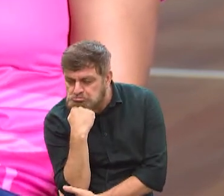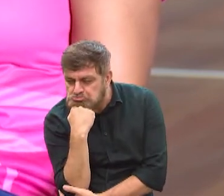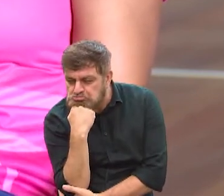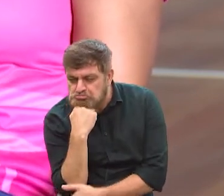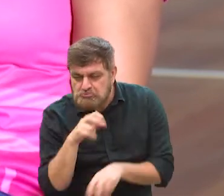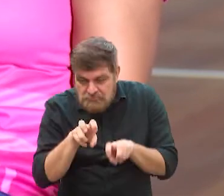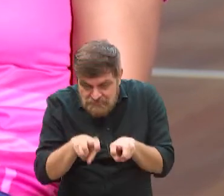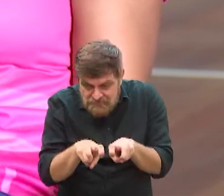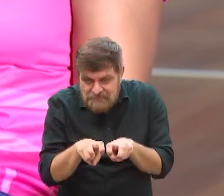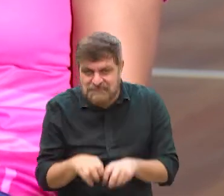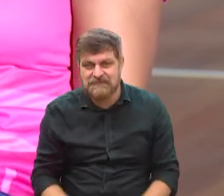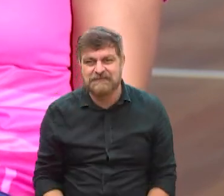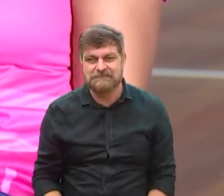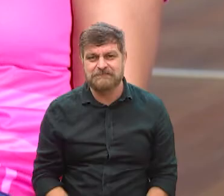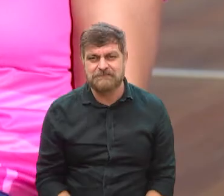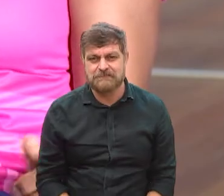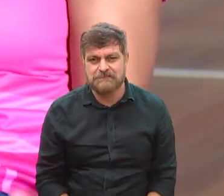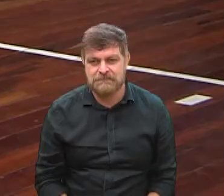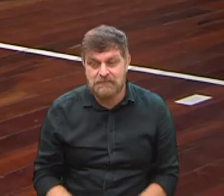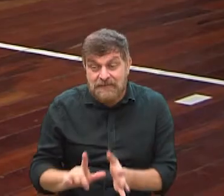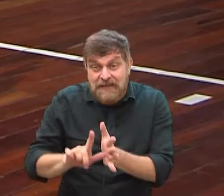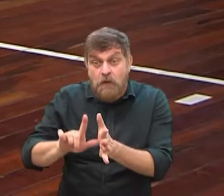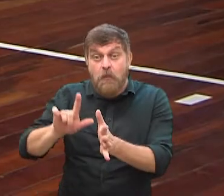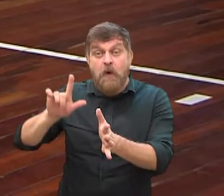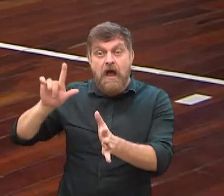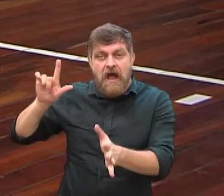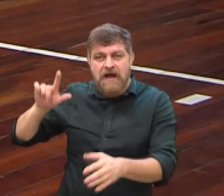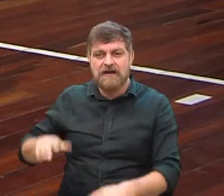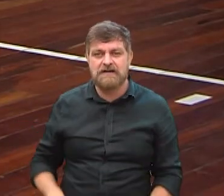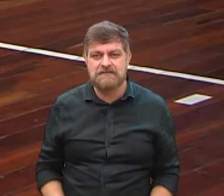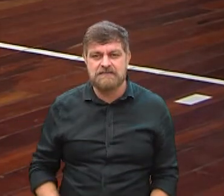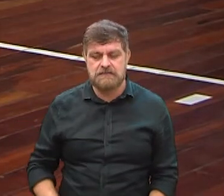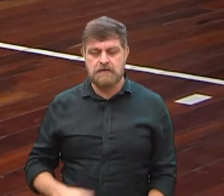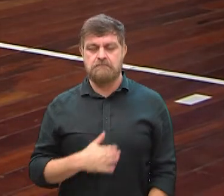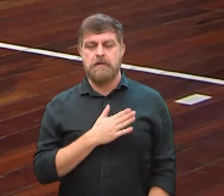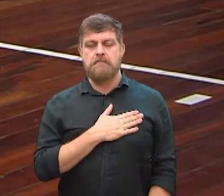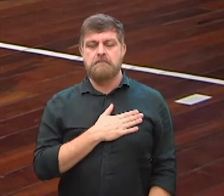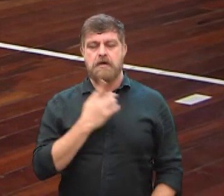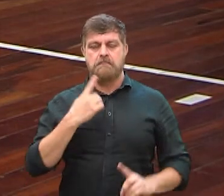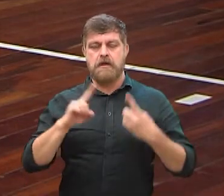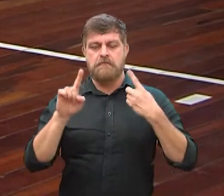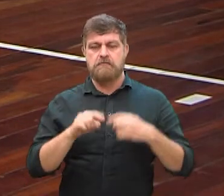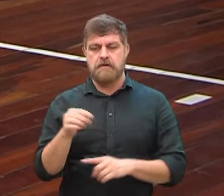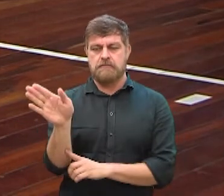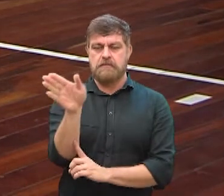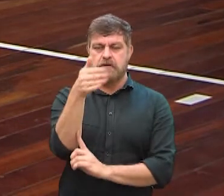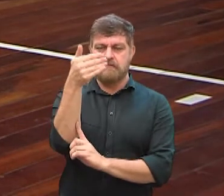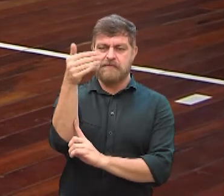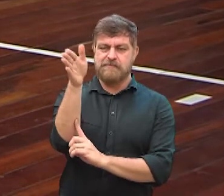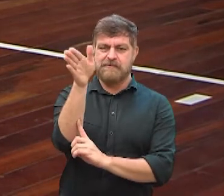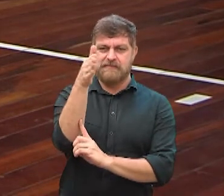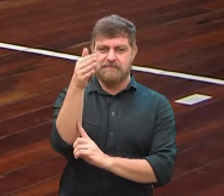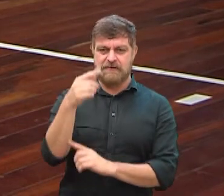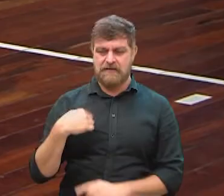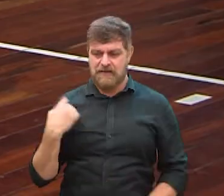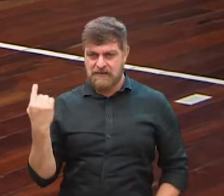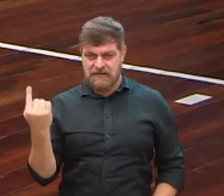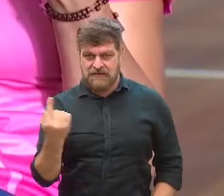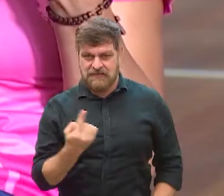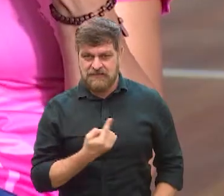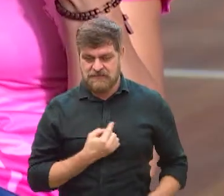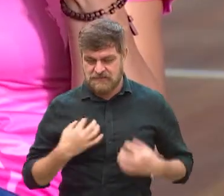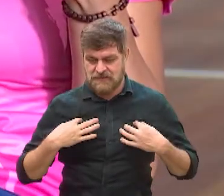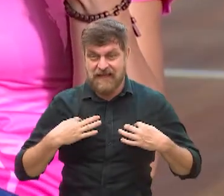gente. E antes de cantar o hino nacional e apresentar as equipes, a gente aquece